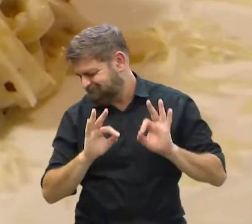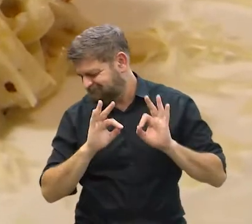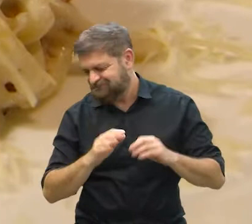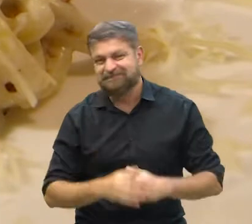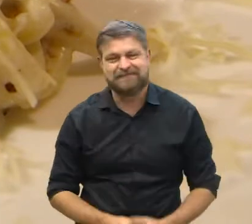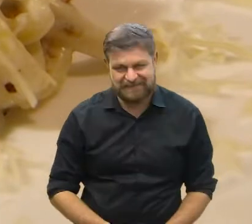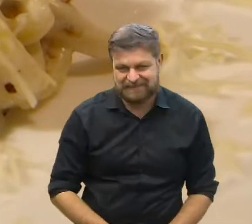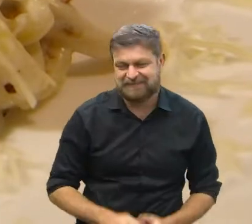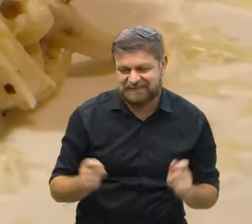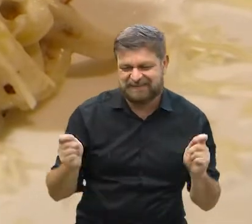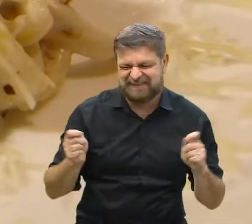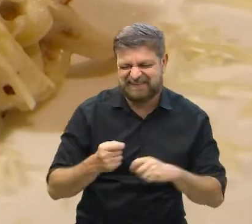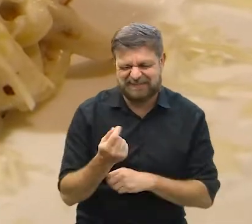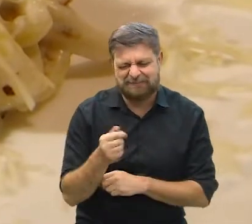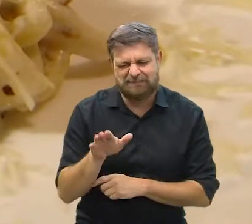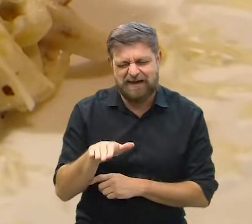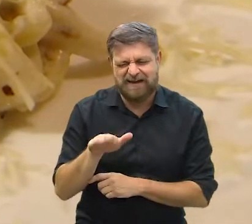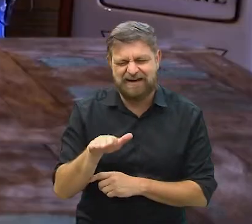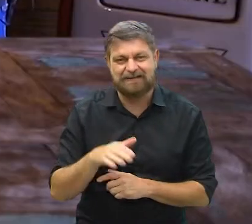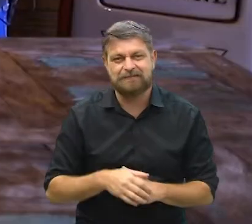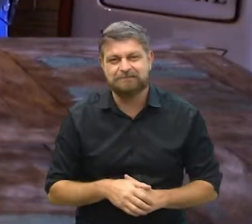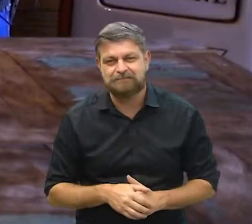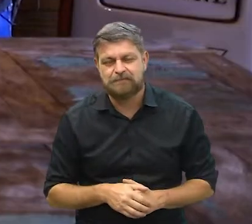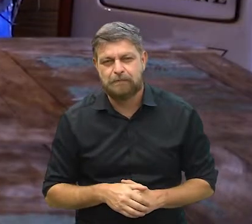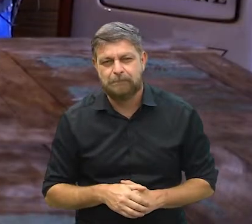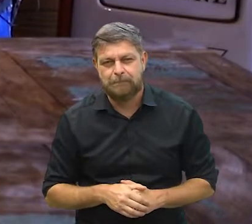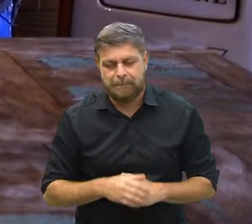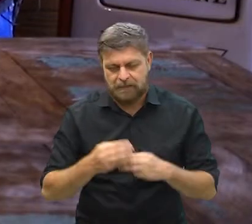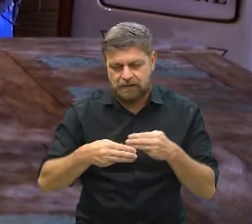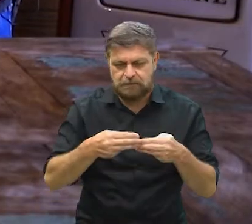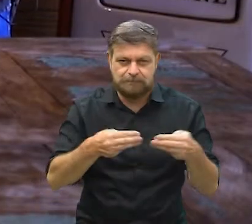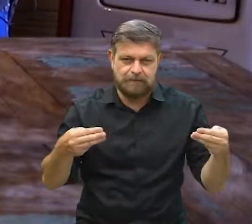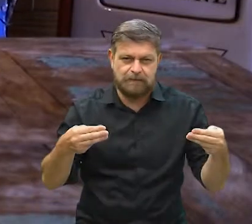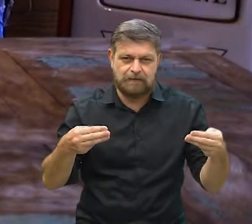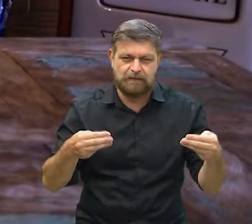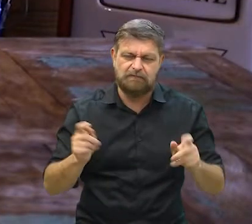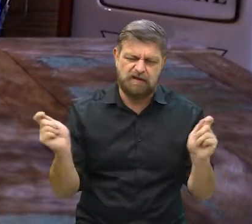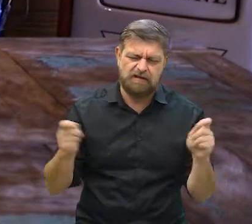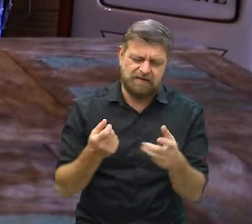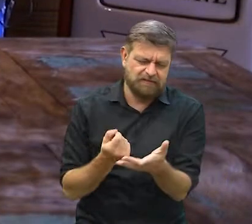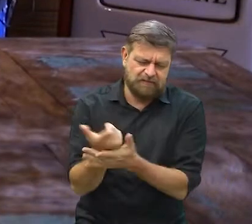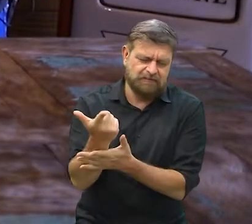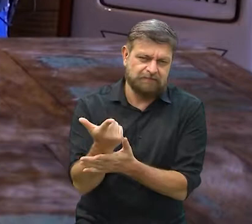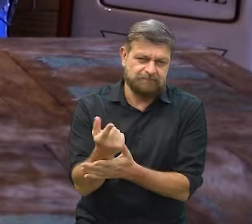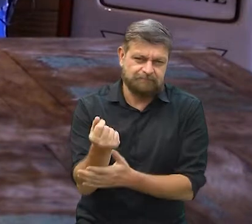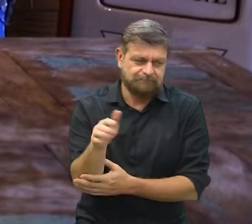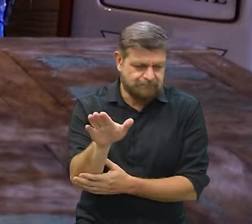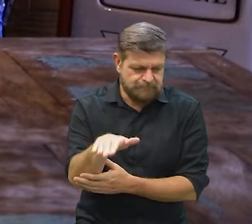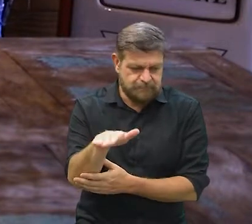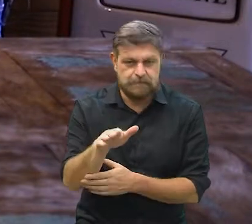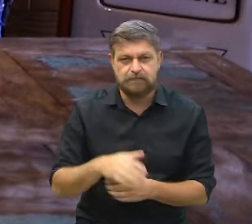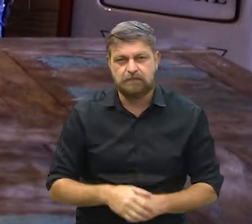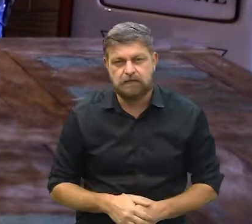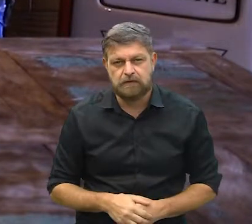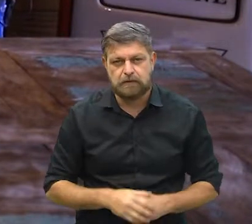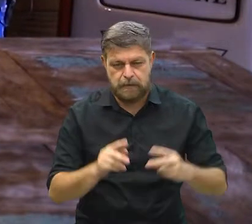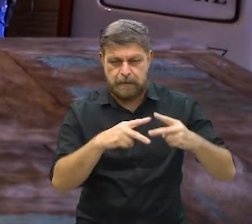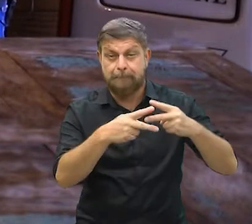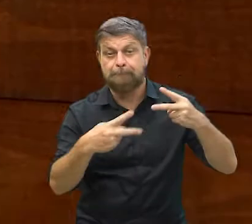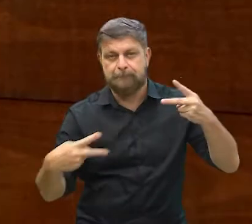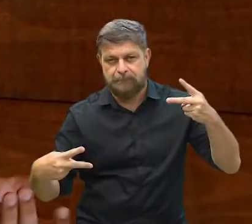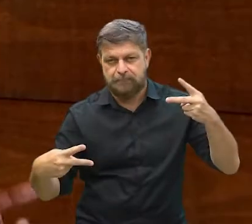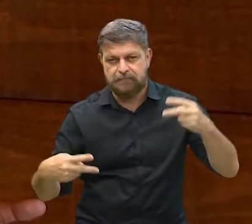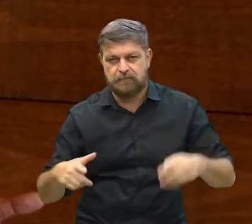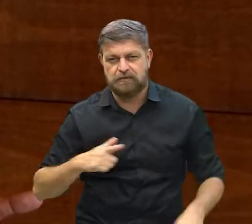bolso. Porque No nosso bolso. o macarrão é acessível. Acessível. E aqui a proteína que a gente vai